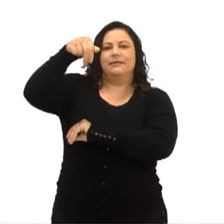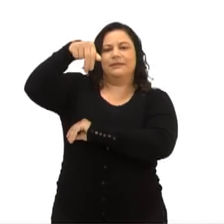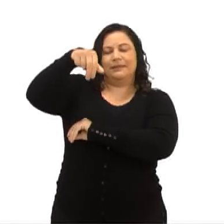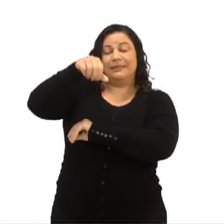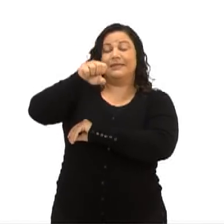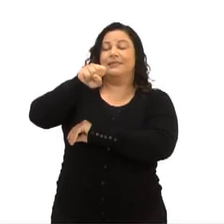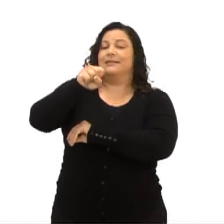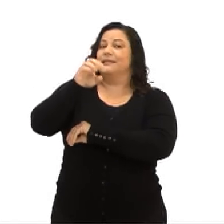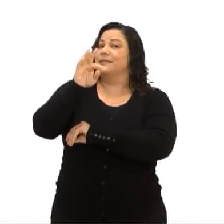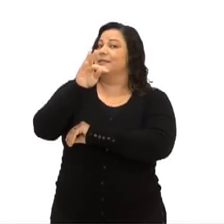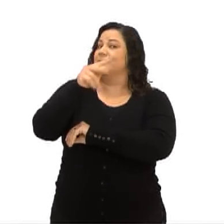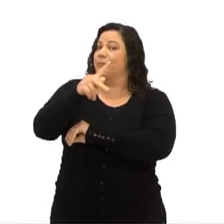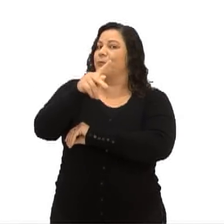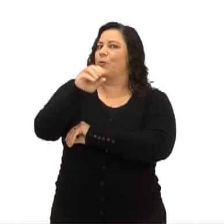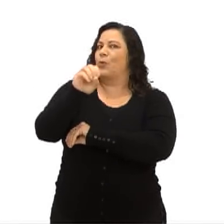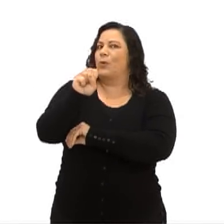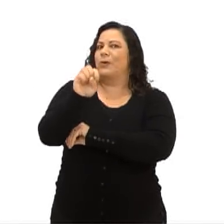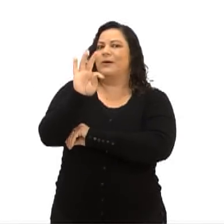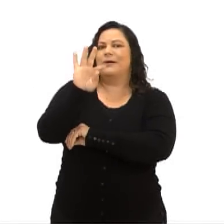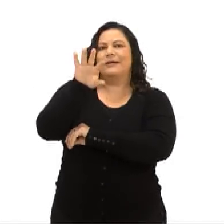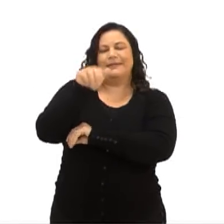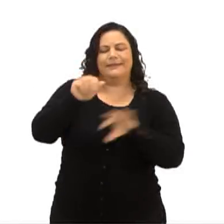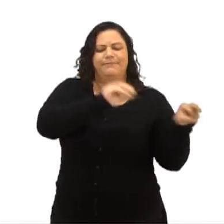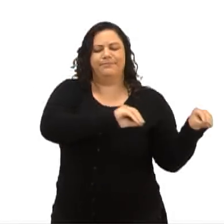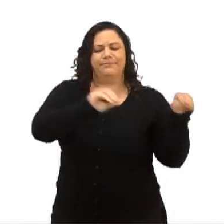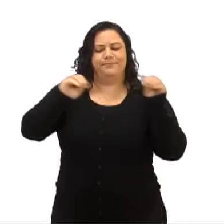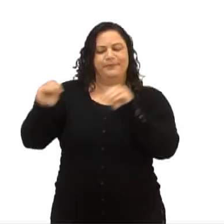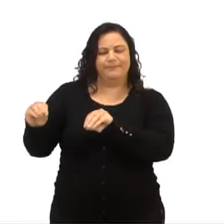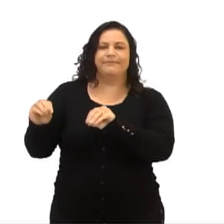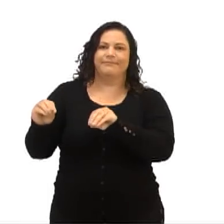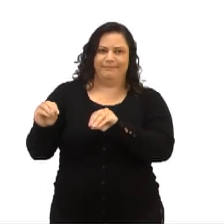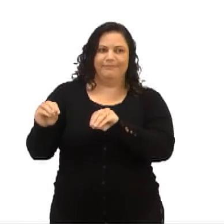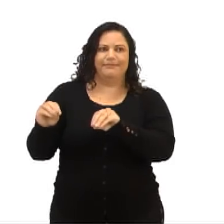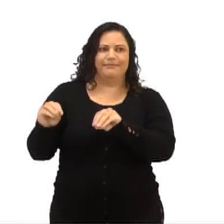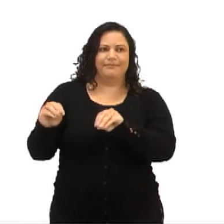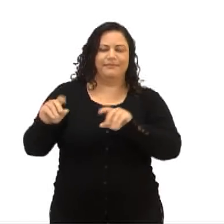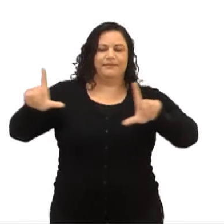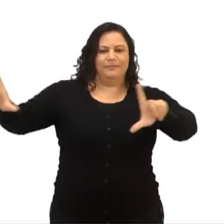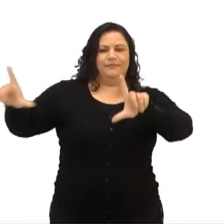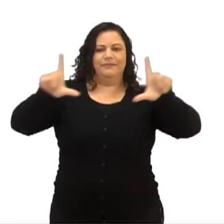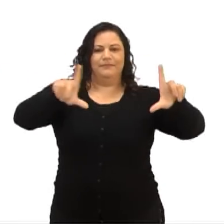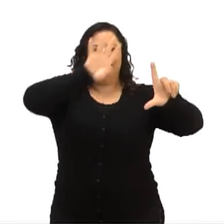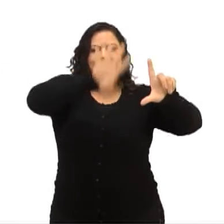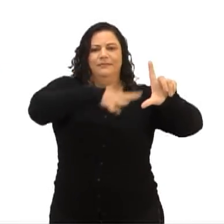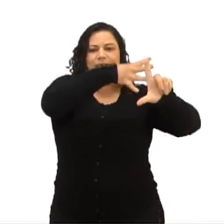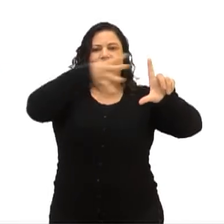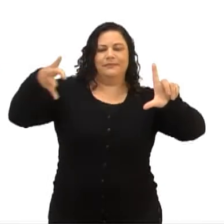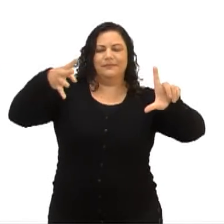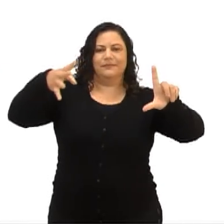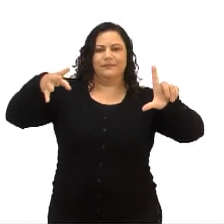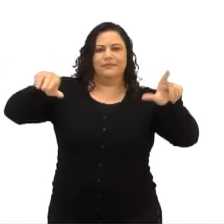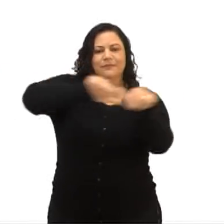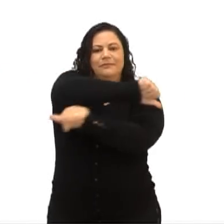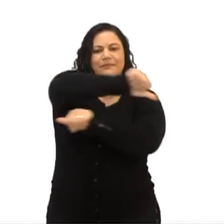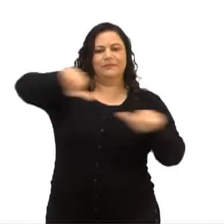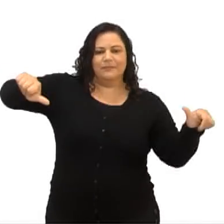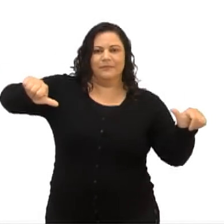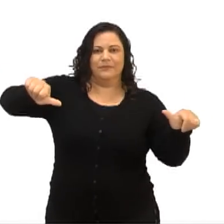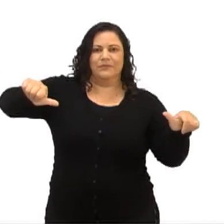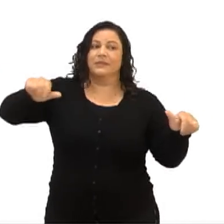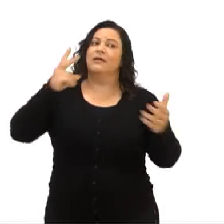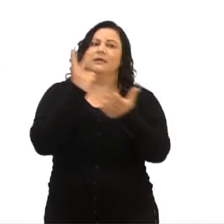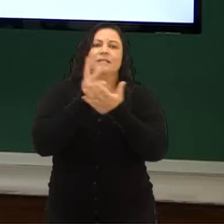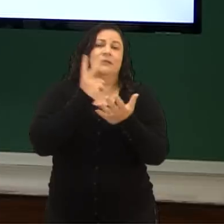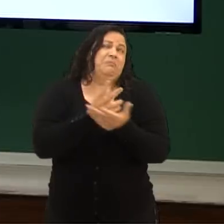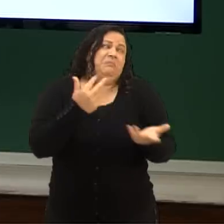isso. Obtida a partir da matriz A, uma matriz qualquer, trocando-se ordenadamente. Isso significa que você não pode